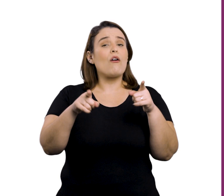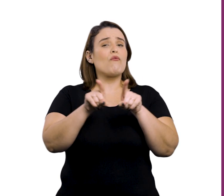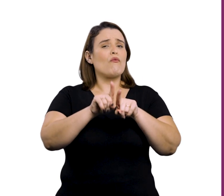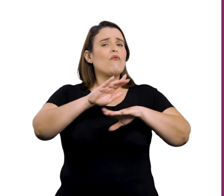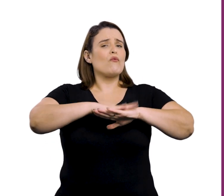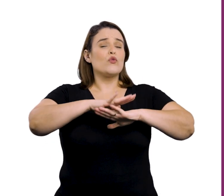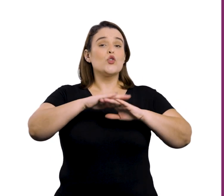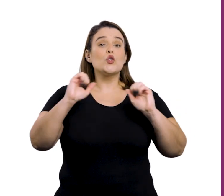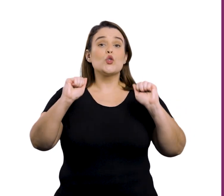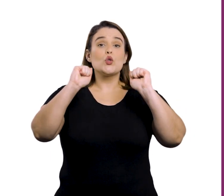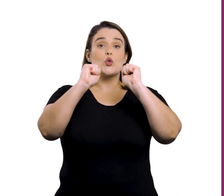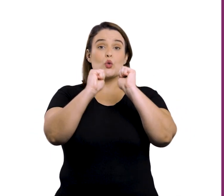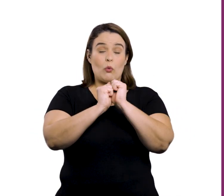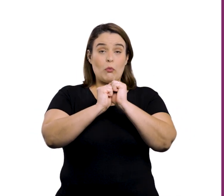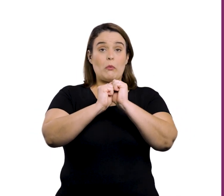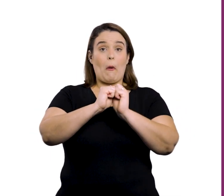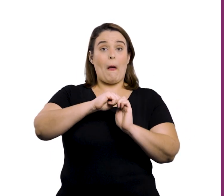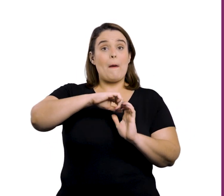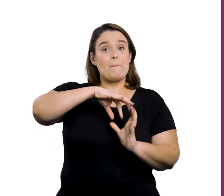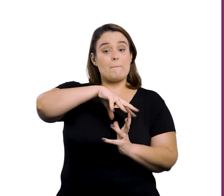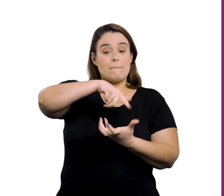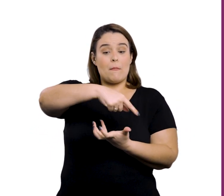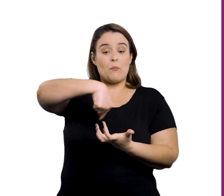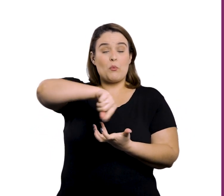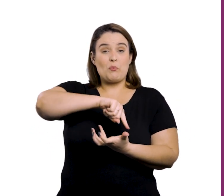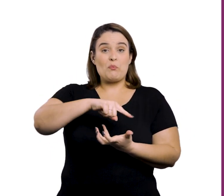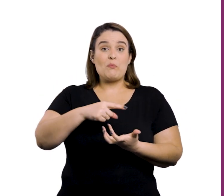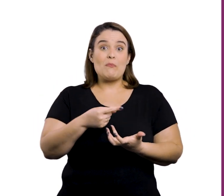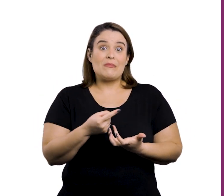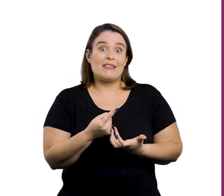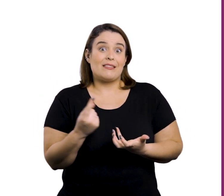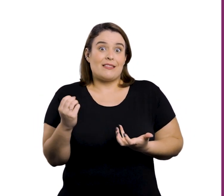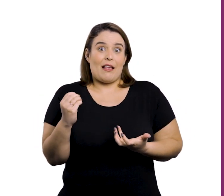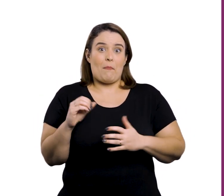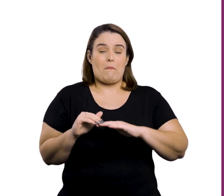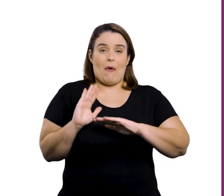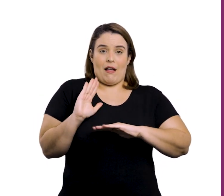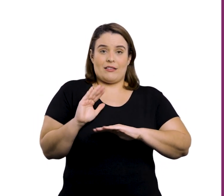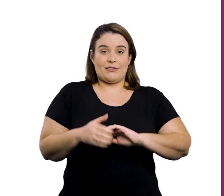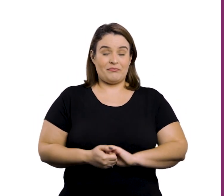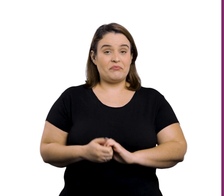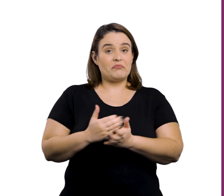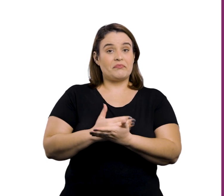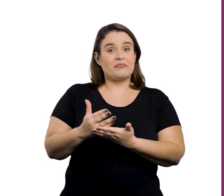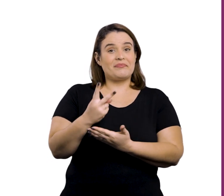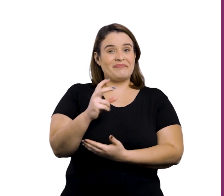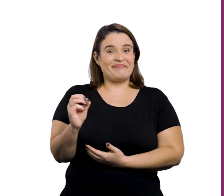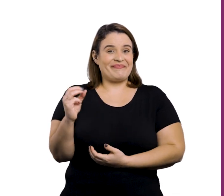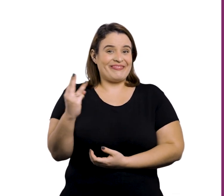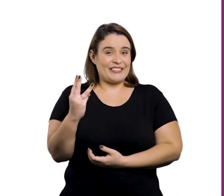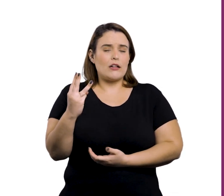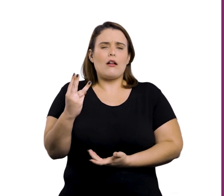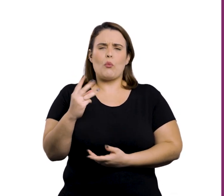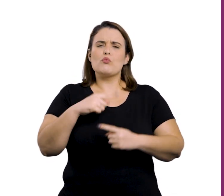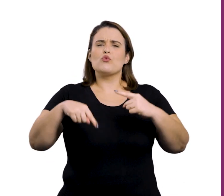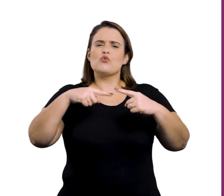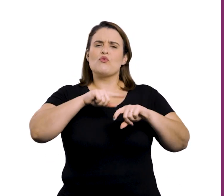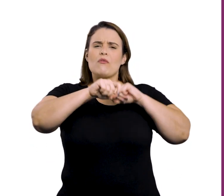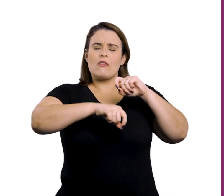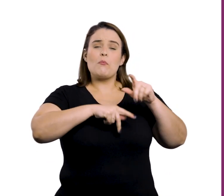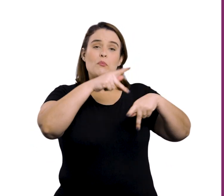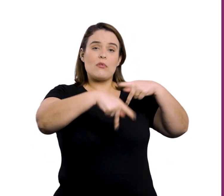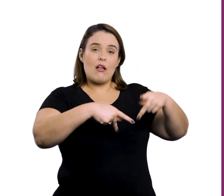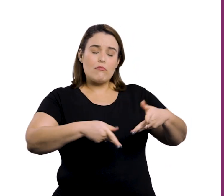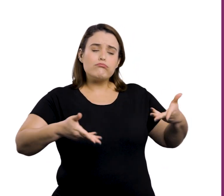uma iniciativa realizada simultaneamente em mais de 100 países, desde 2003, com o objetivo de informar